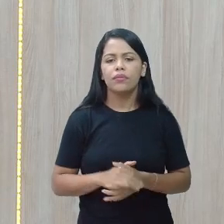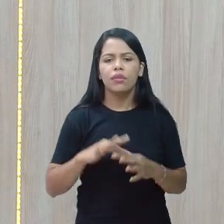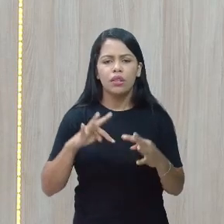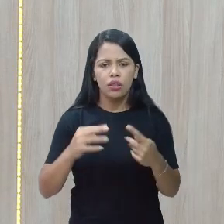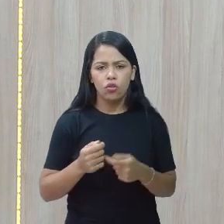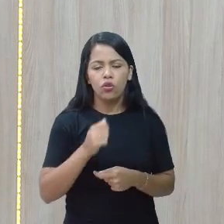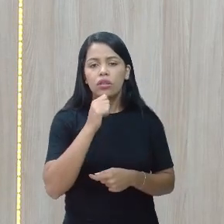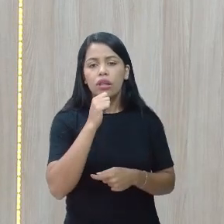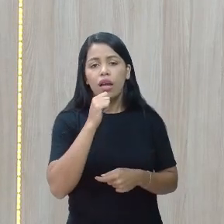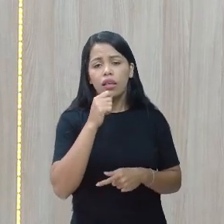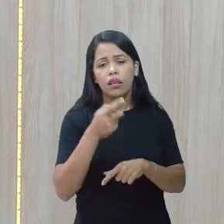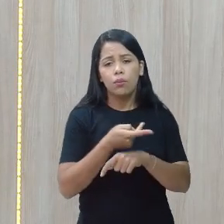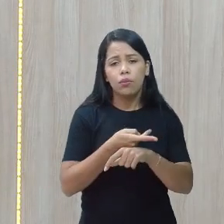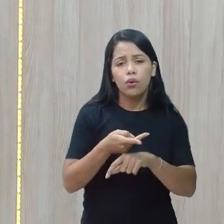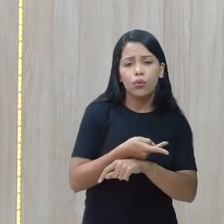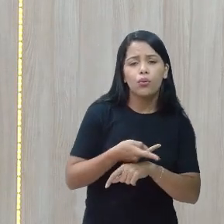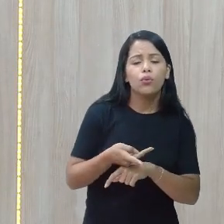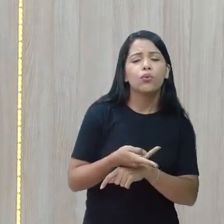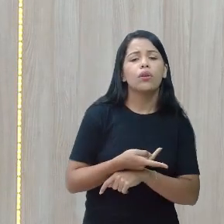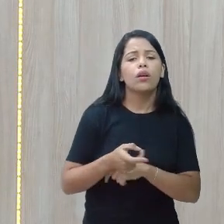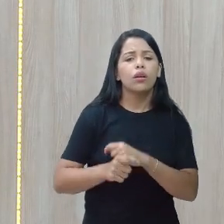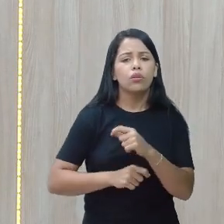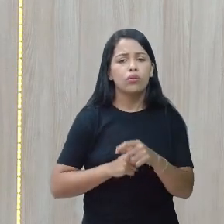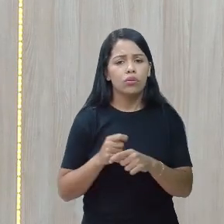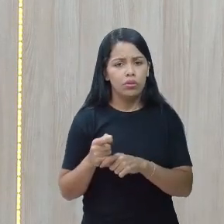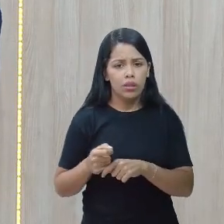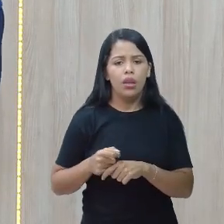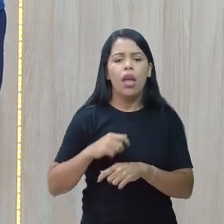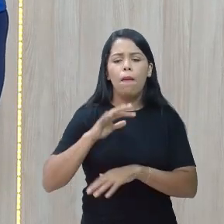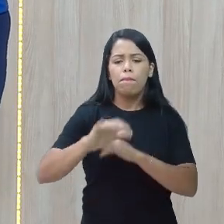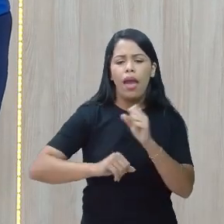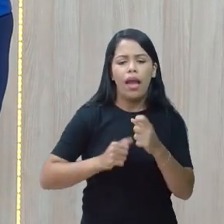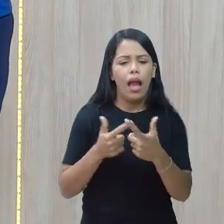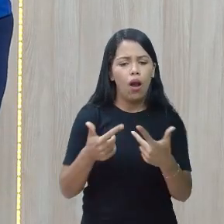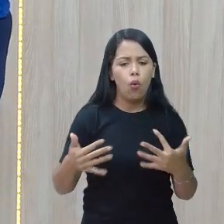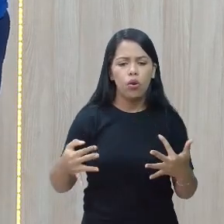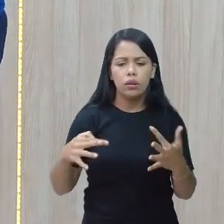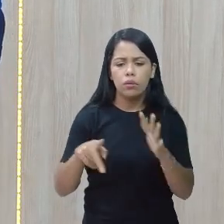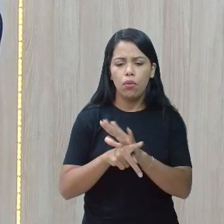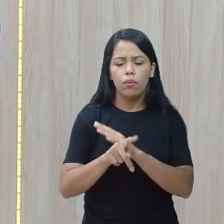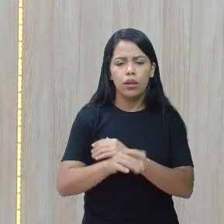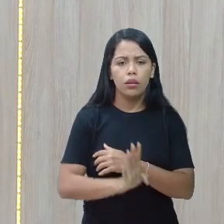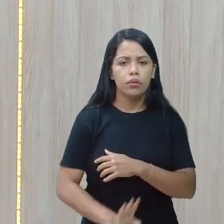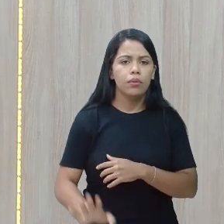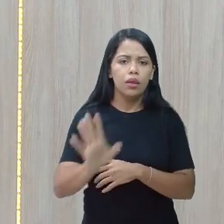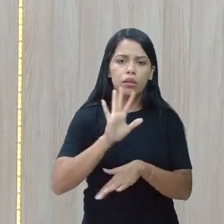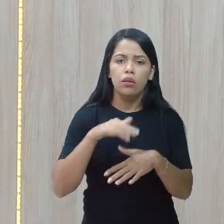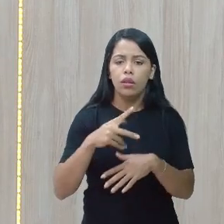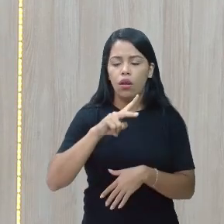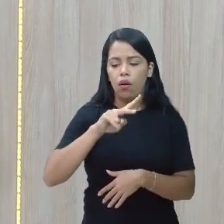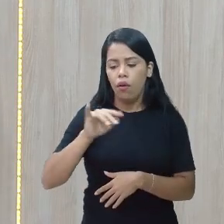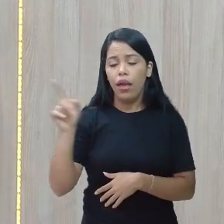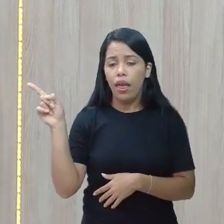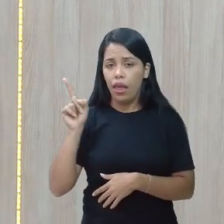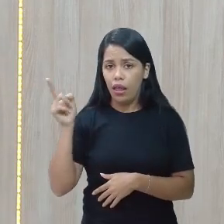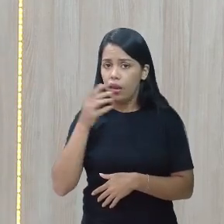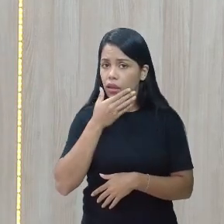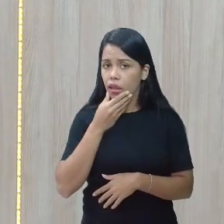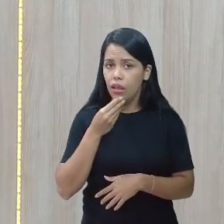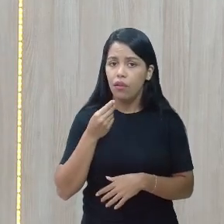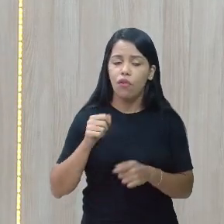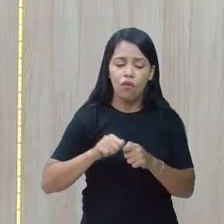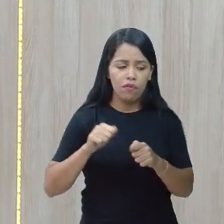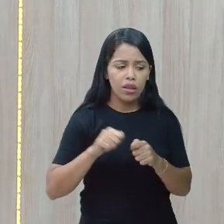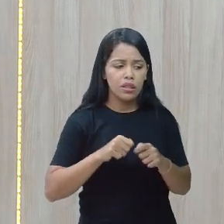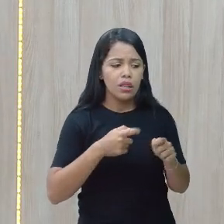estavam buscando essas raízes brasileiras. Então, o Villa-Lobos ele foi fazer essa pesquisa e ele incluiu muito da